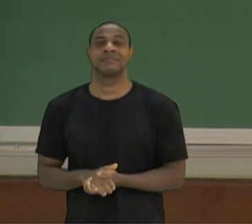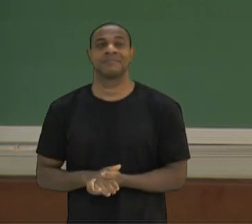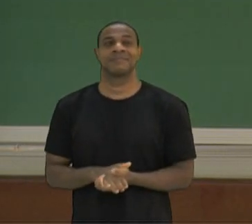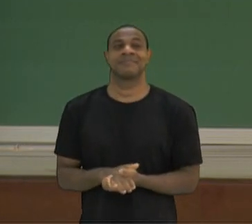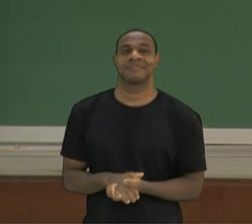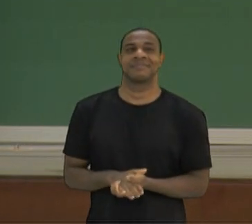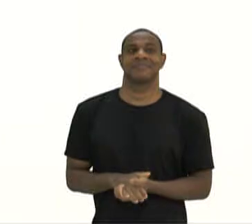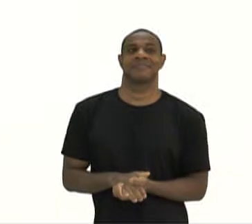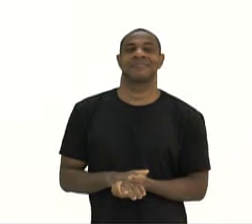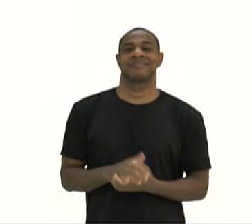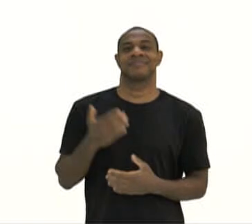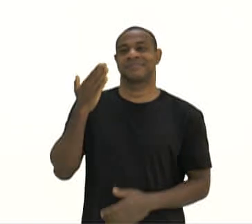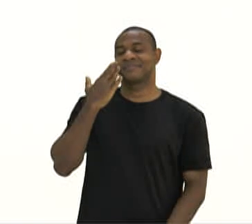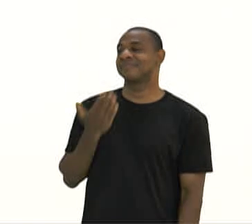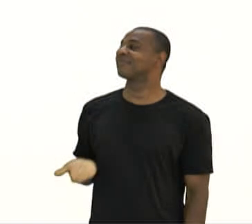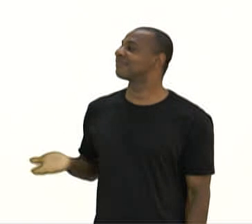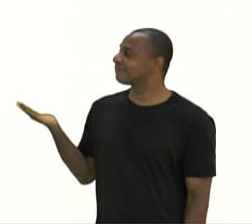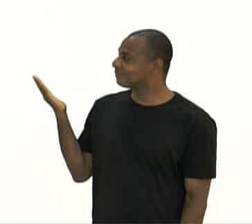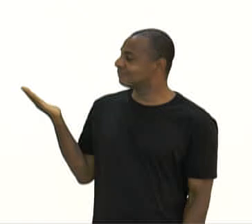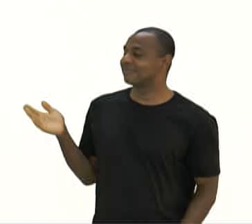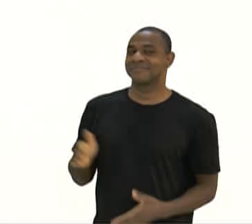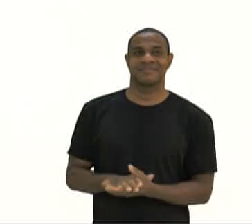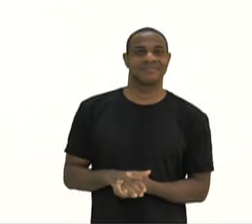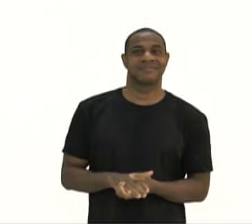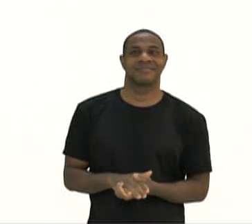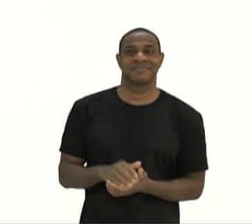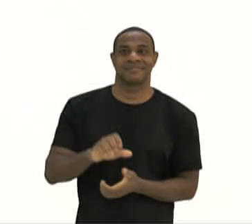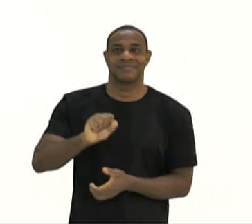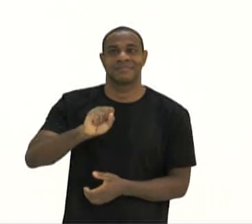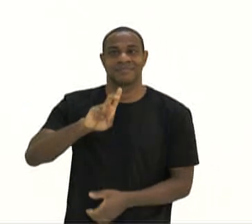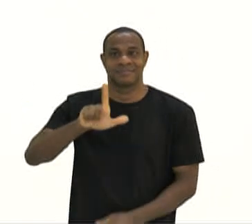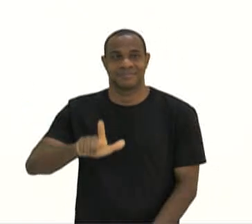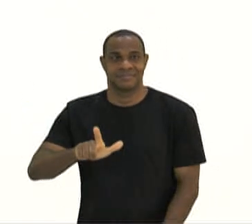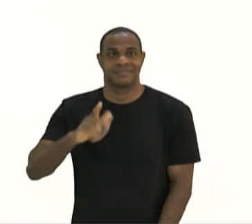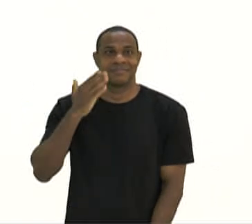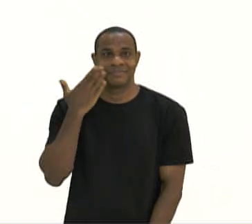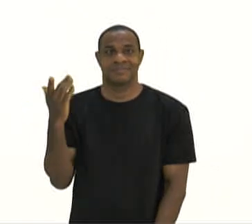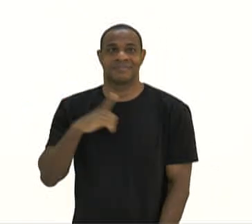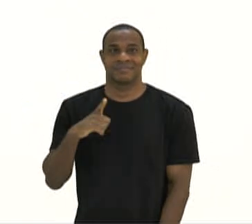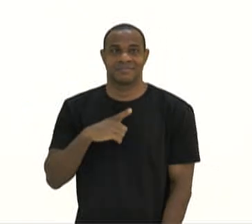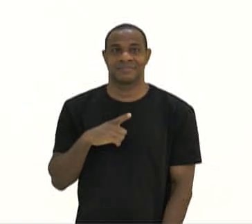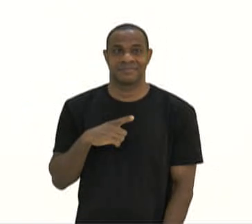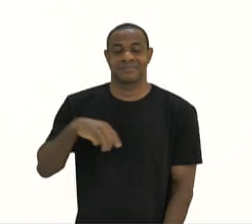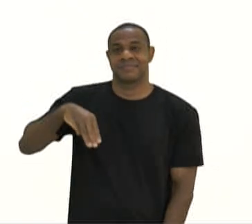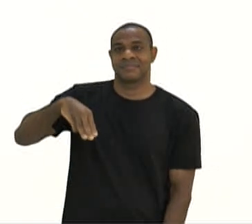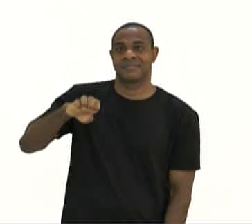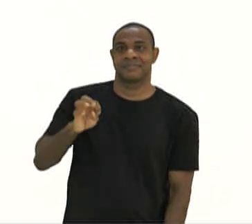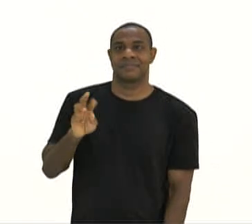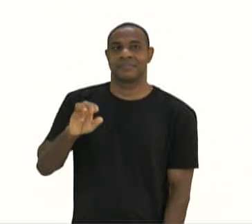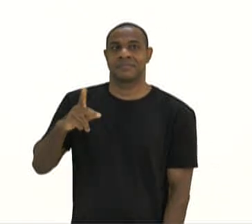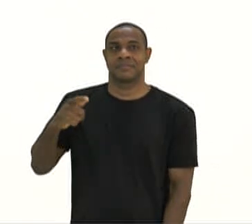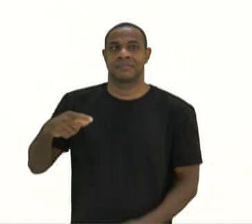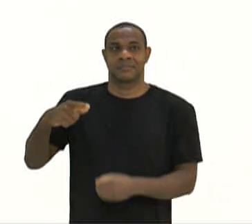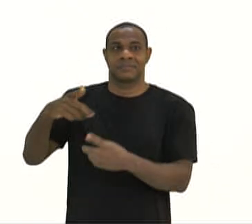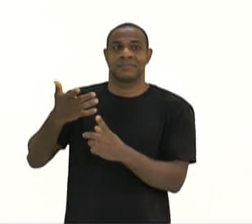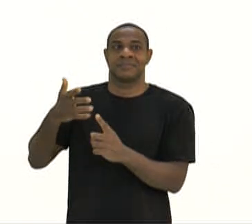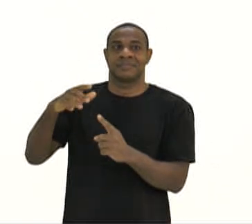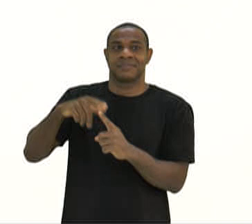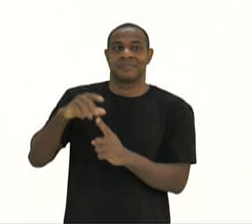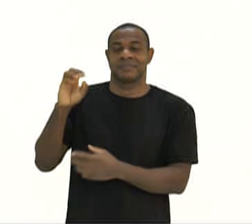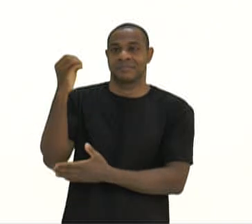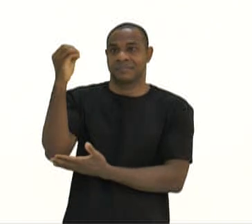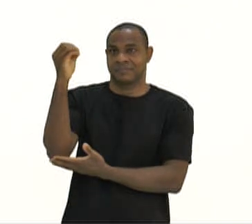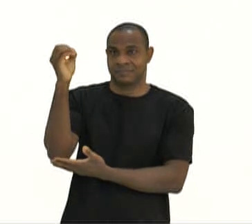às respostas lá juntos? Então, região sul, o que que nós vamos ter? Metrópolis, Curitiba e